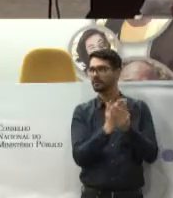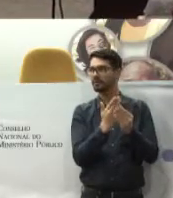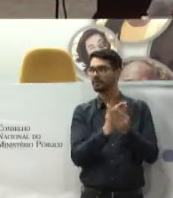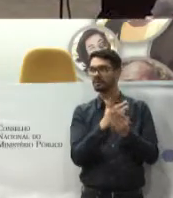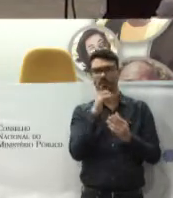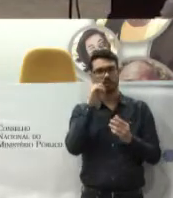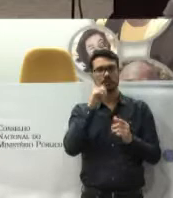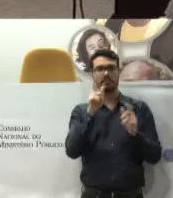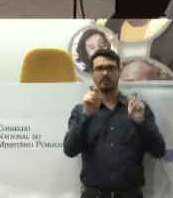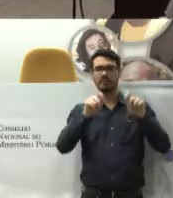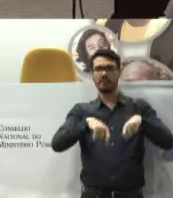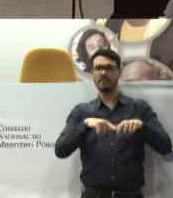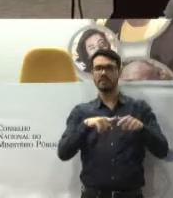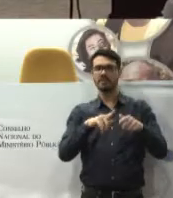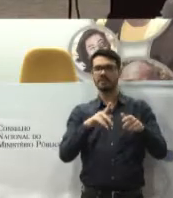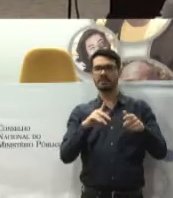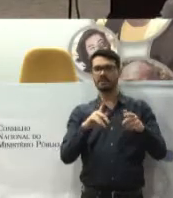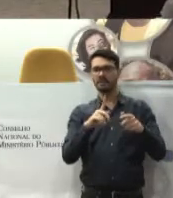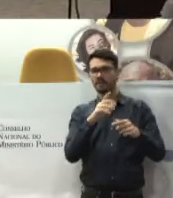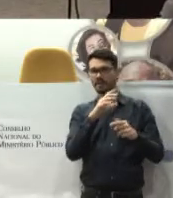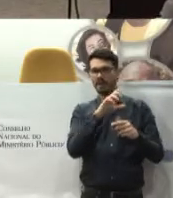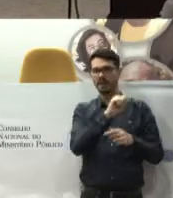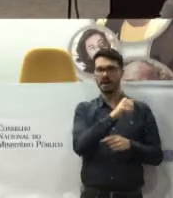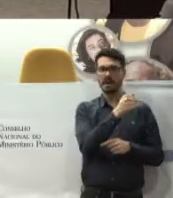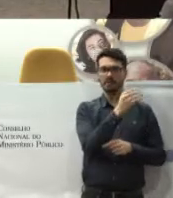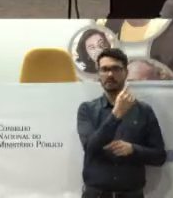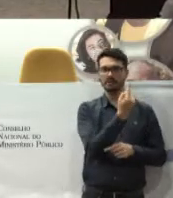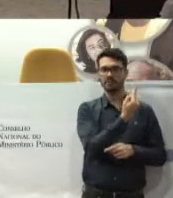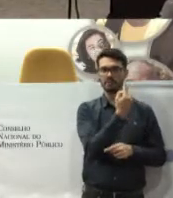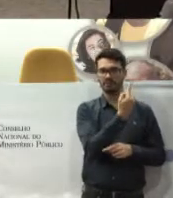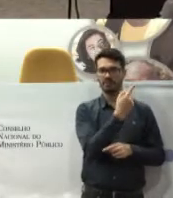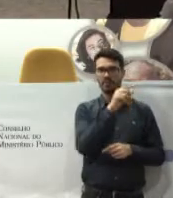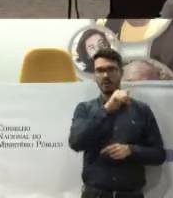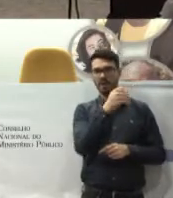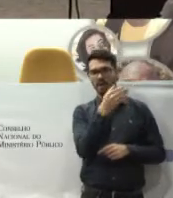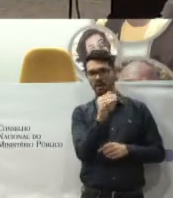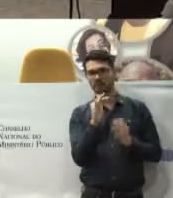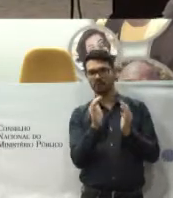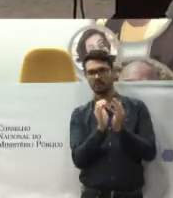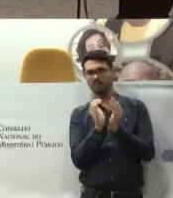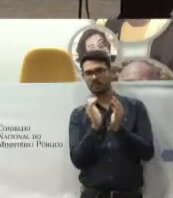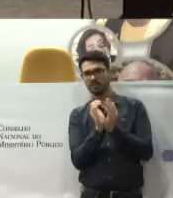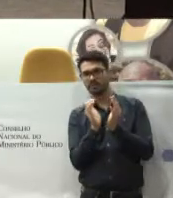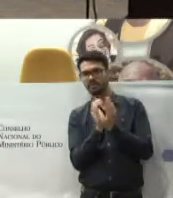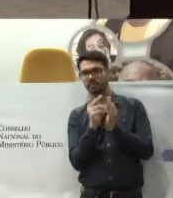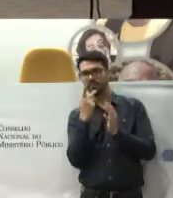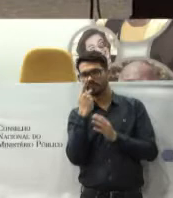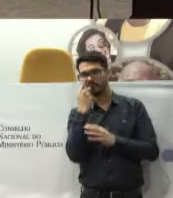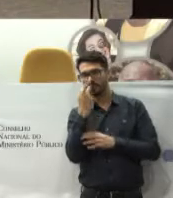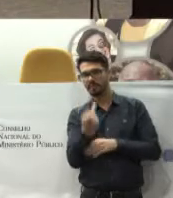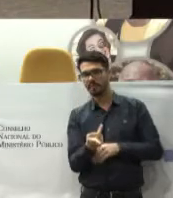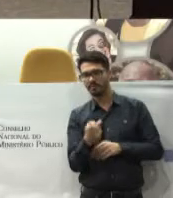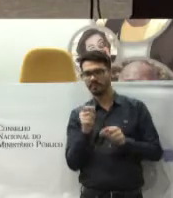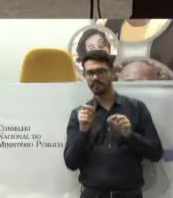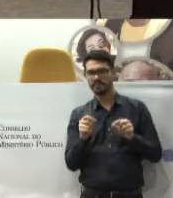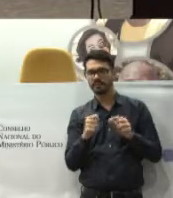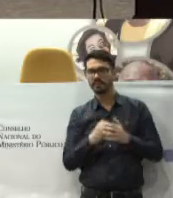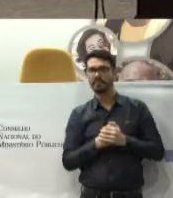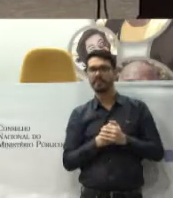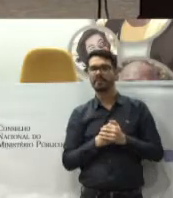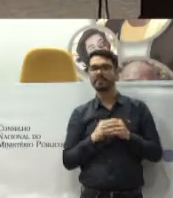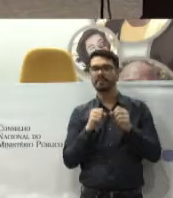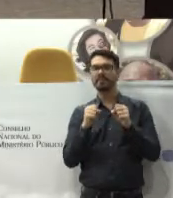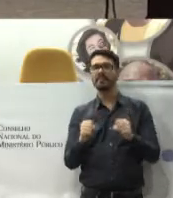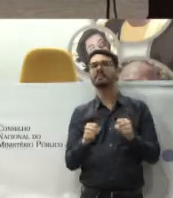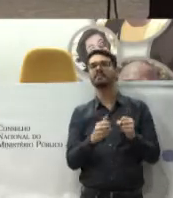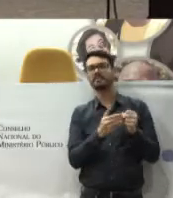para permitir a conversão de uma ação individual em uma ação coletiva, e quando ela falou do negócio processual para